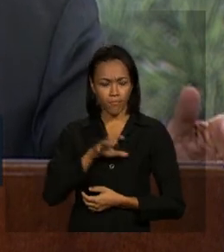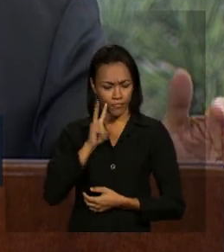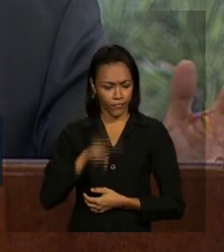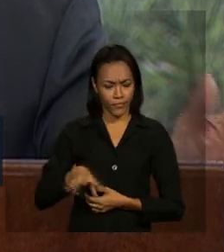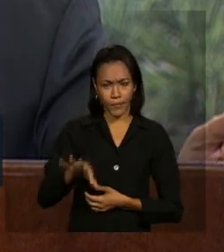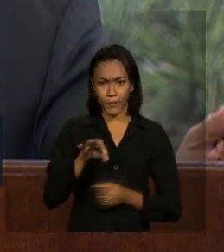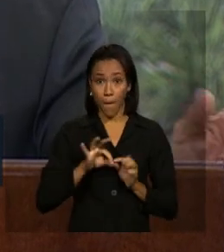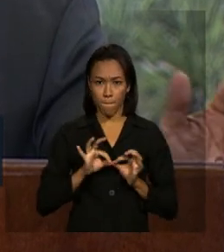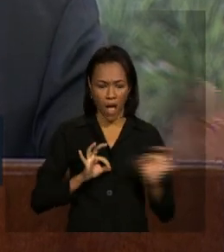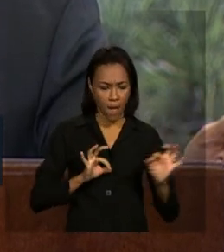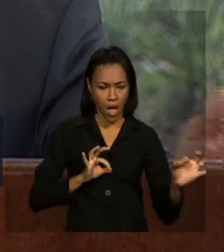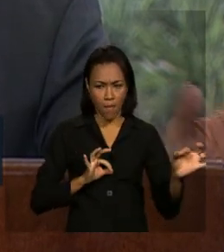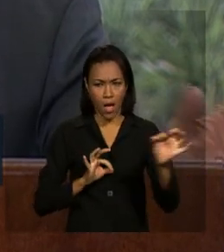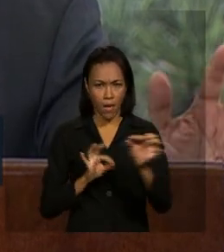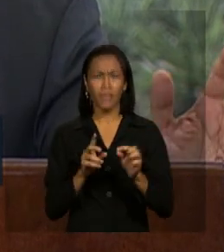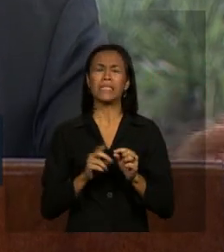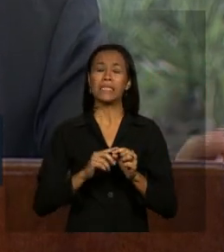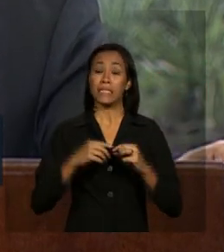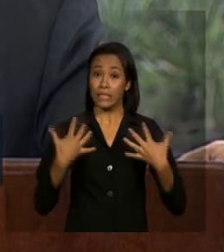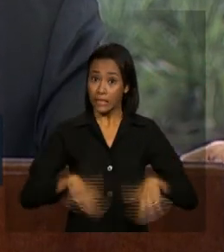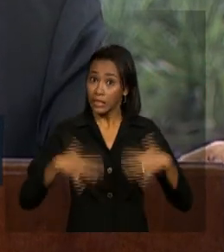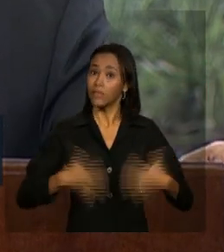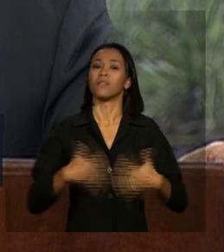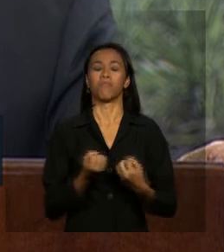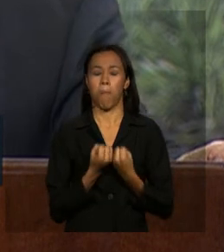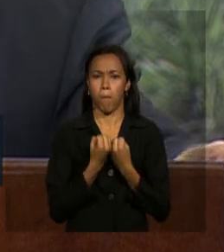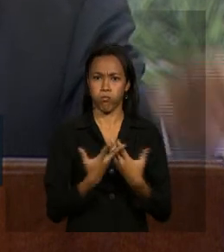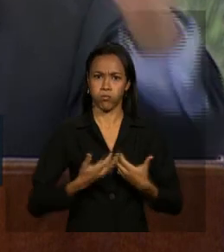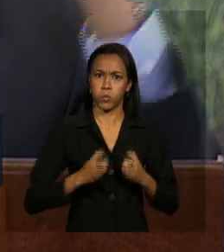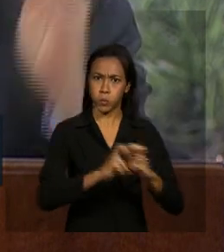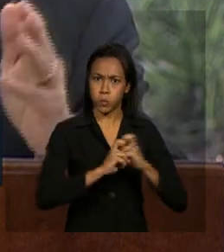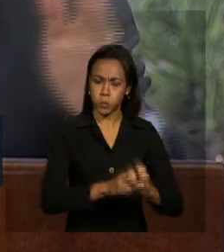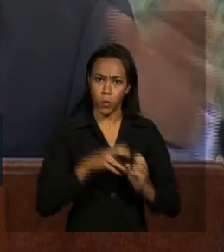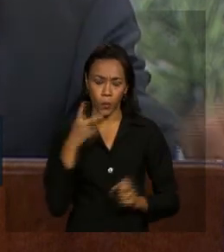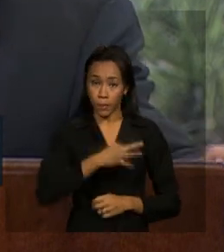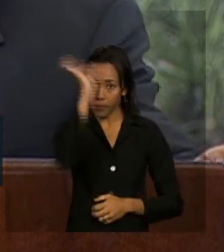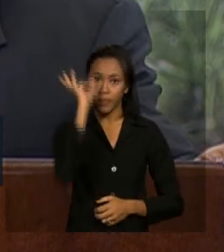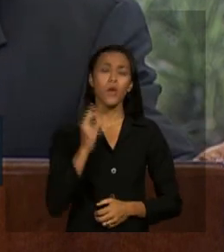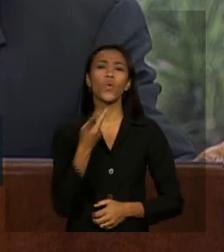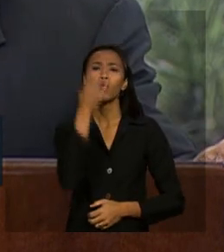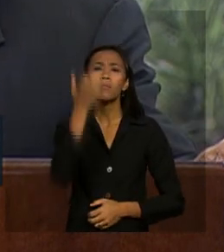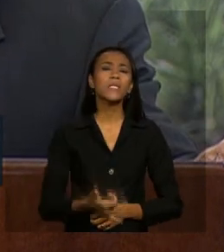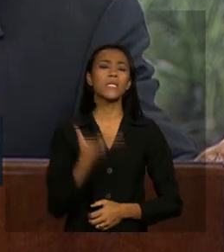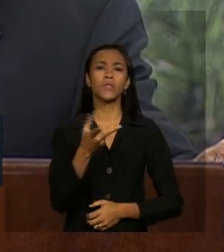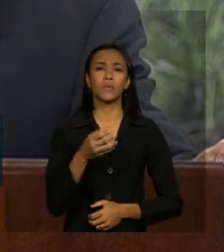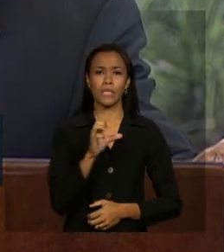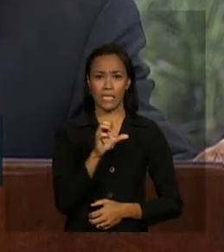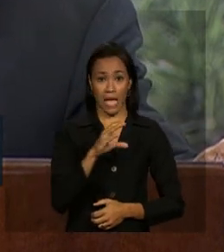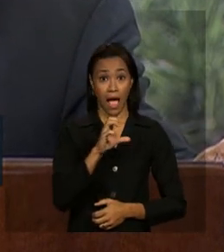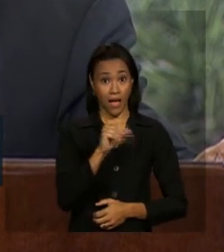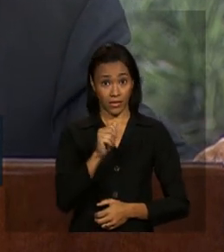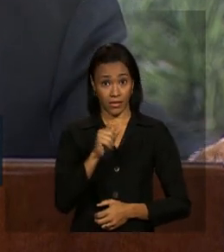grande Rede Ferroviária Nacional de alta capacidade quando nós estamos falando de Açailândia Vila do Conde